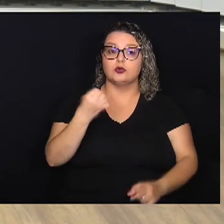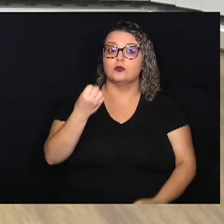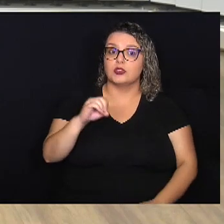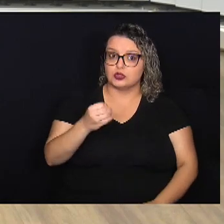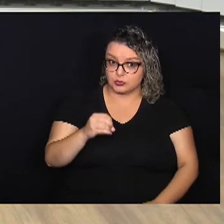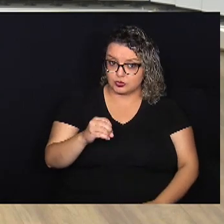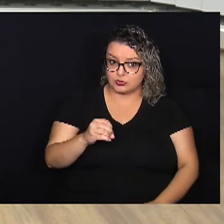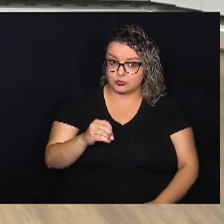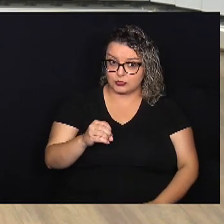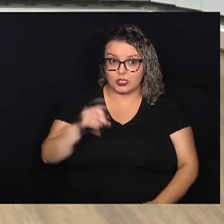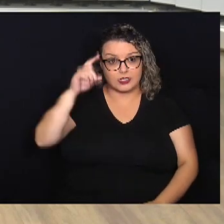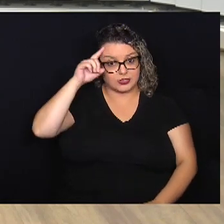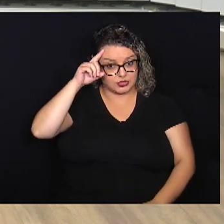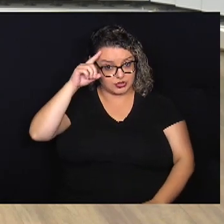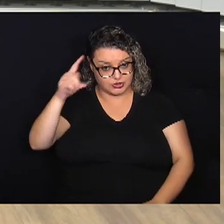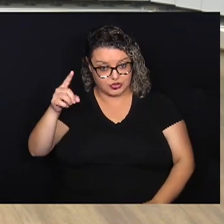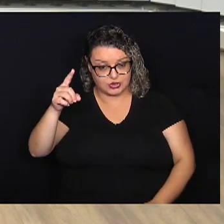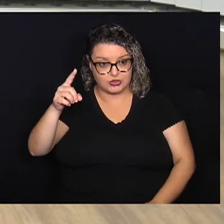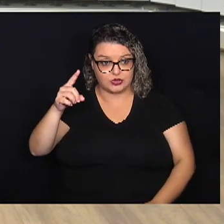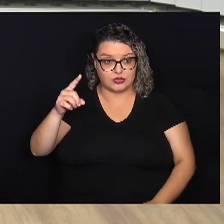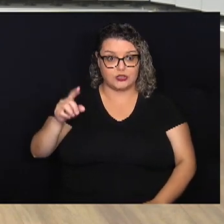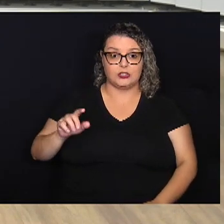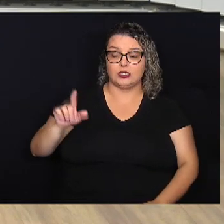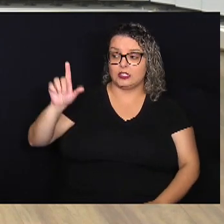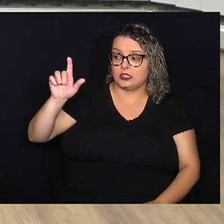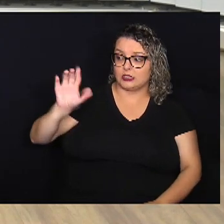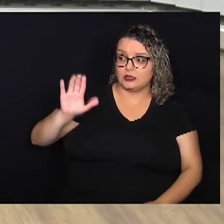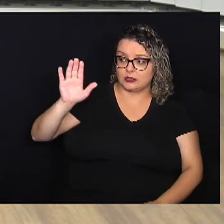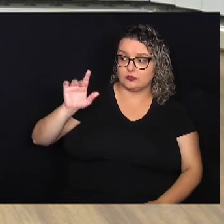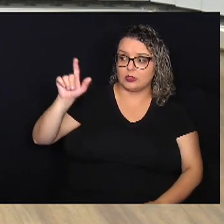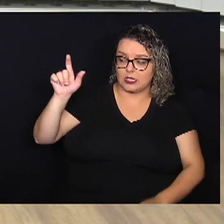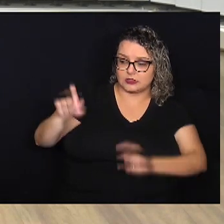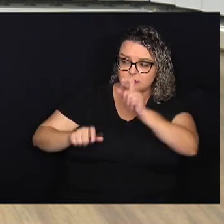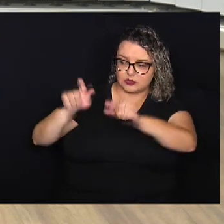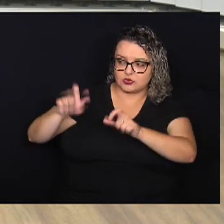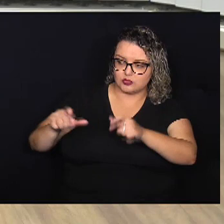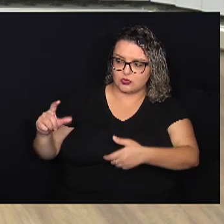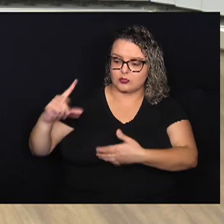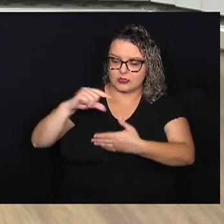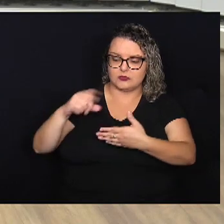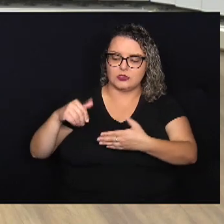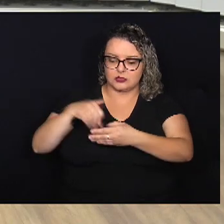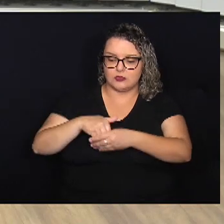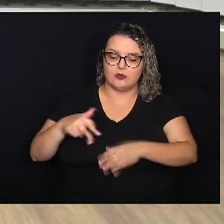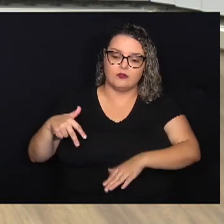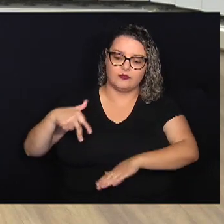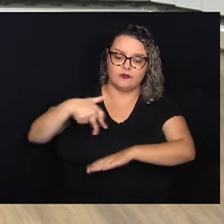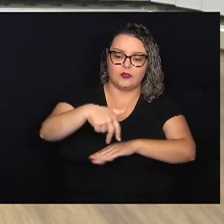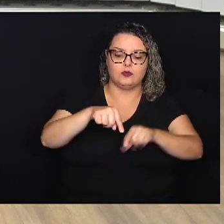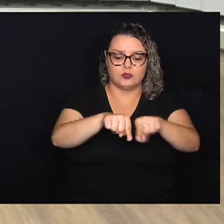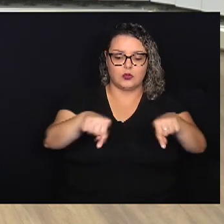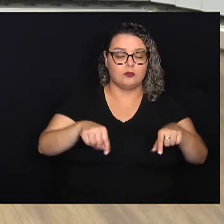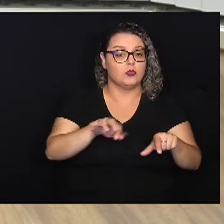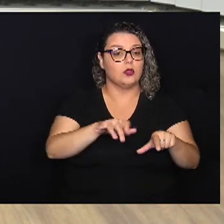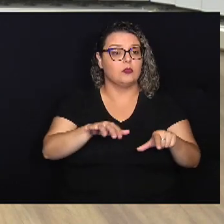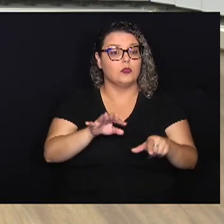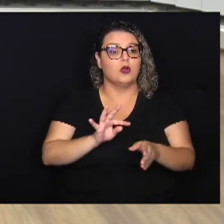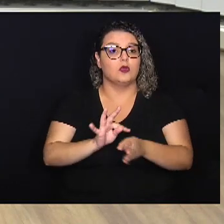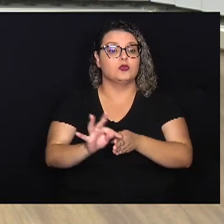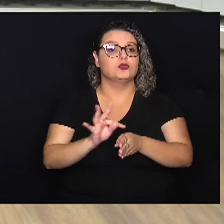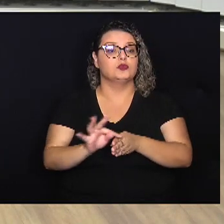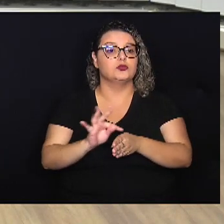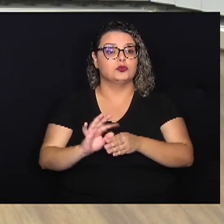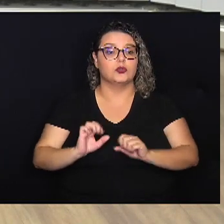outubro, data em que os eleitores podem ir às urnas para escolher os conselheiros que atuam